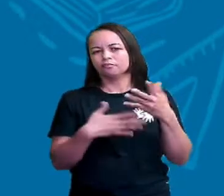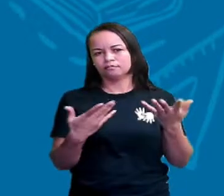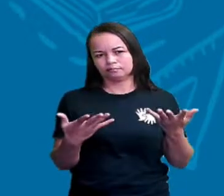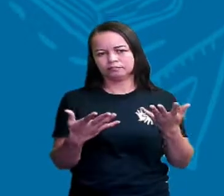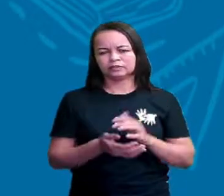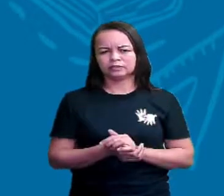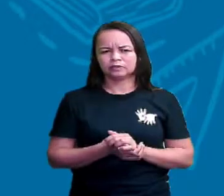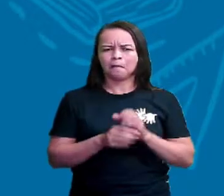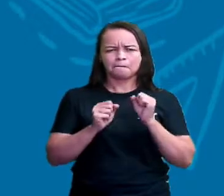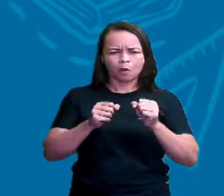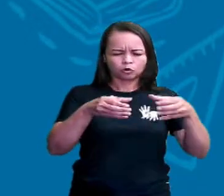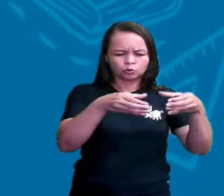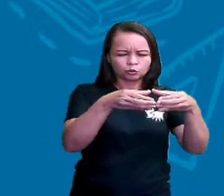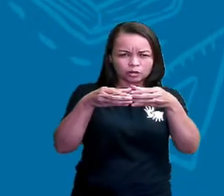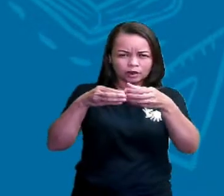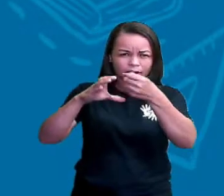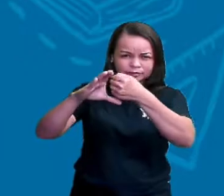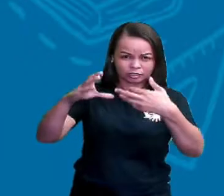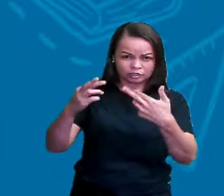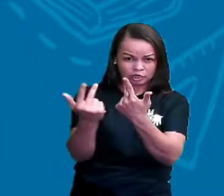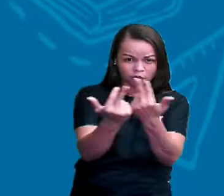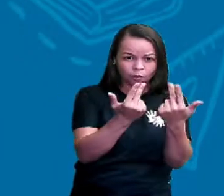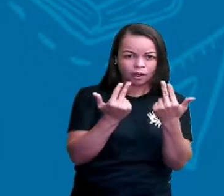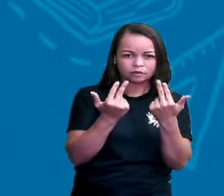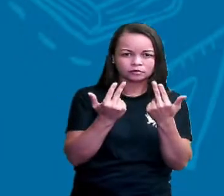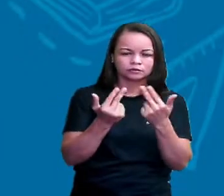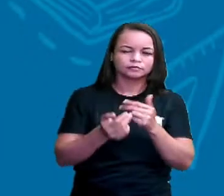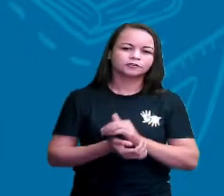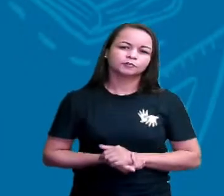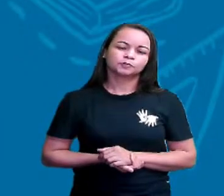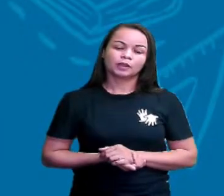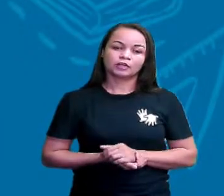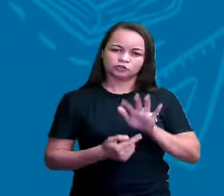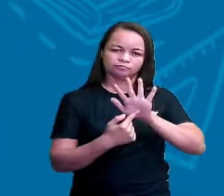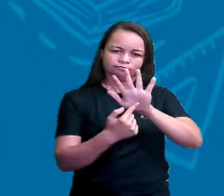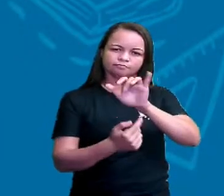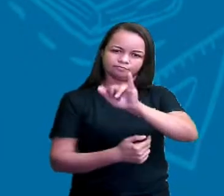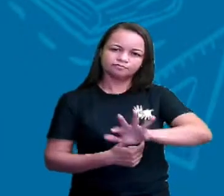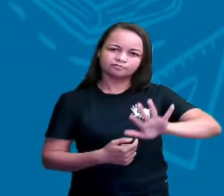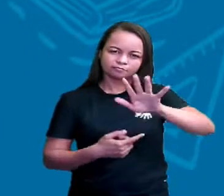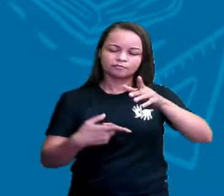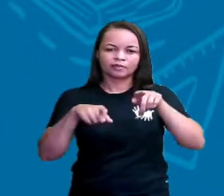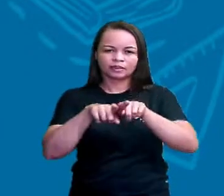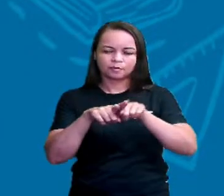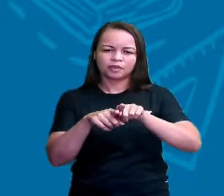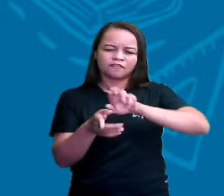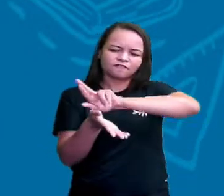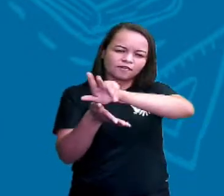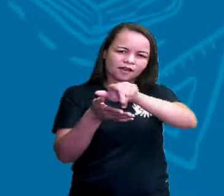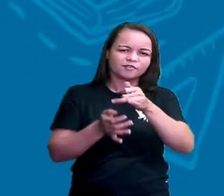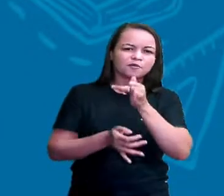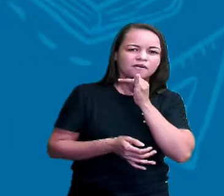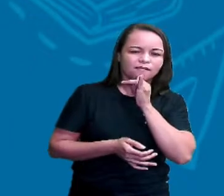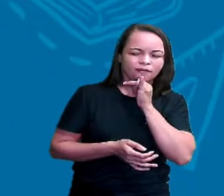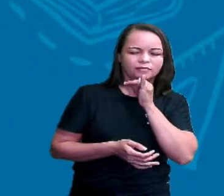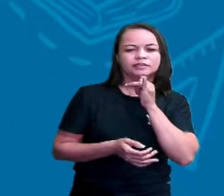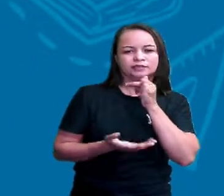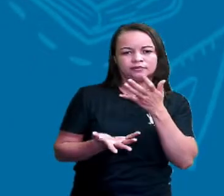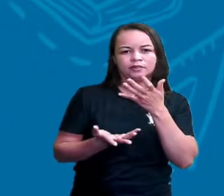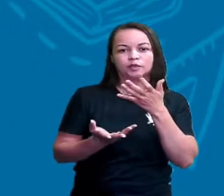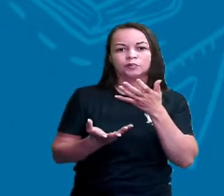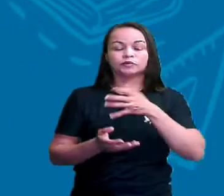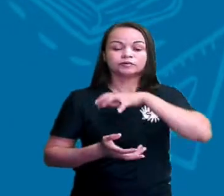características iguais? E aí, a gente traz, através das imagens, né, vários exemplos de animais, né, que